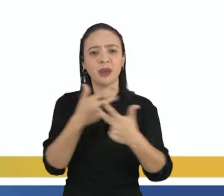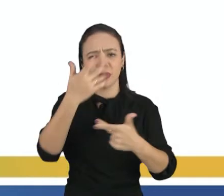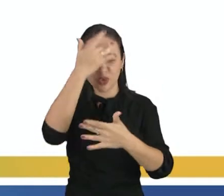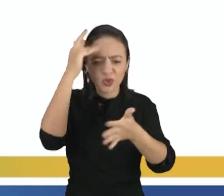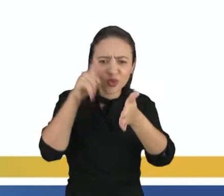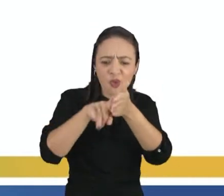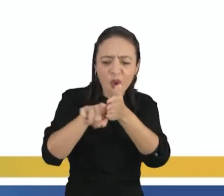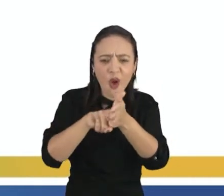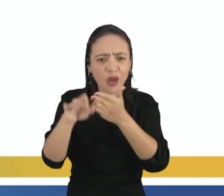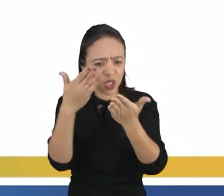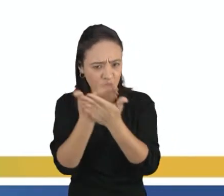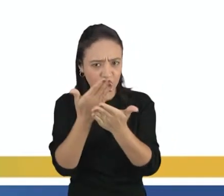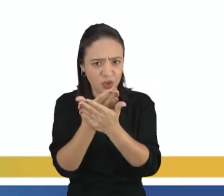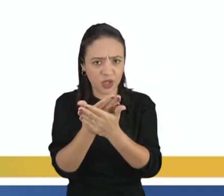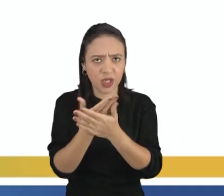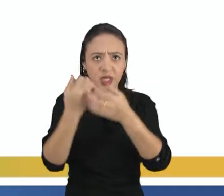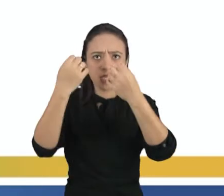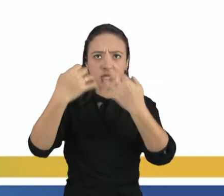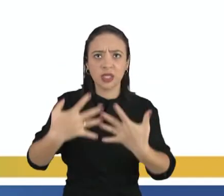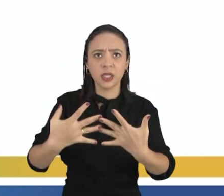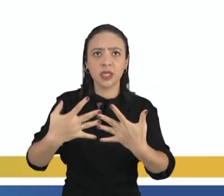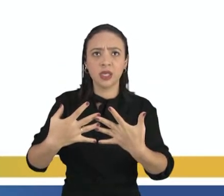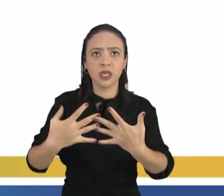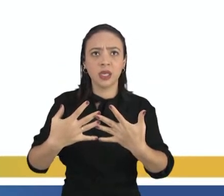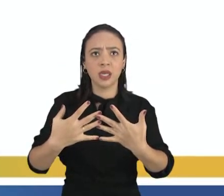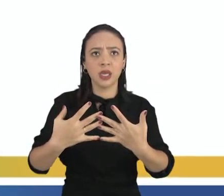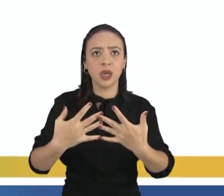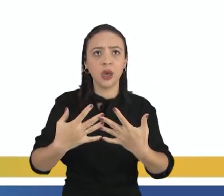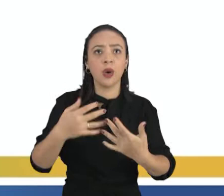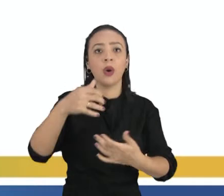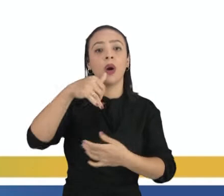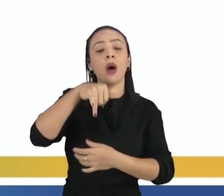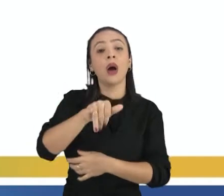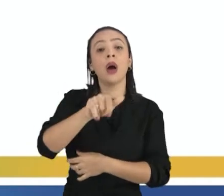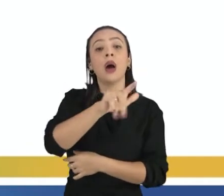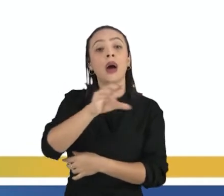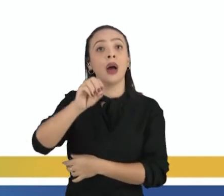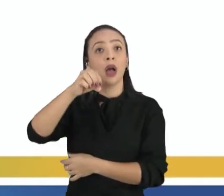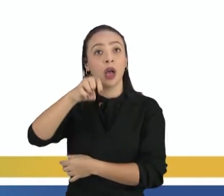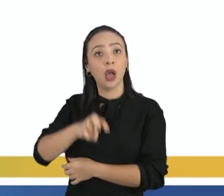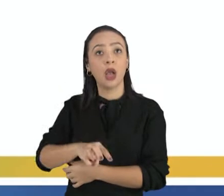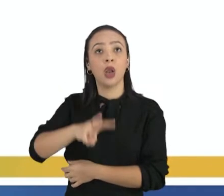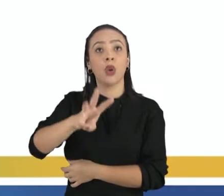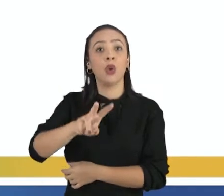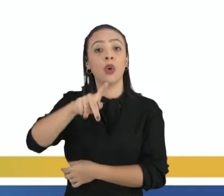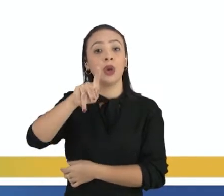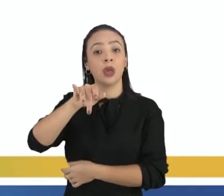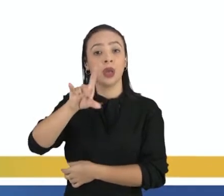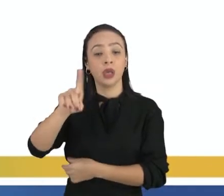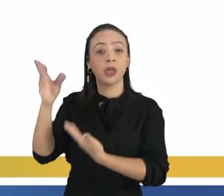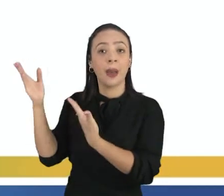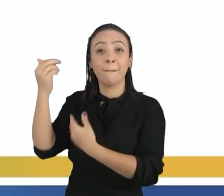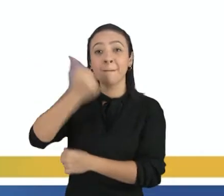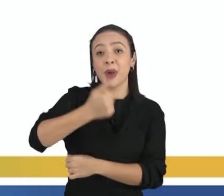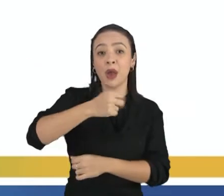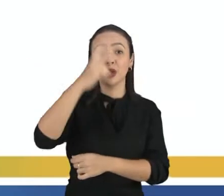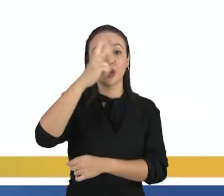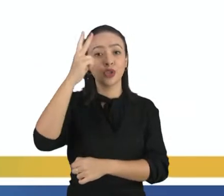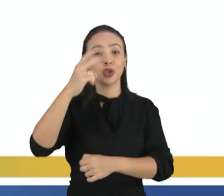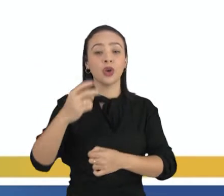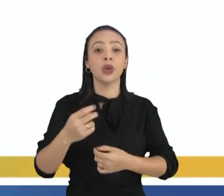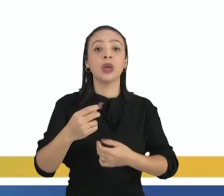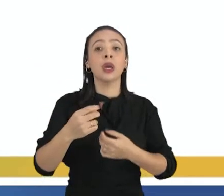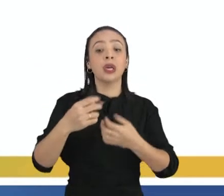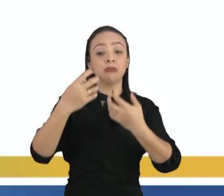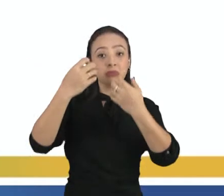estudiosos afirmam que The Yellow Kid pode ser considerada a primeira história com o formato que conhecemos hoje,